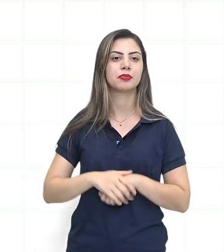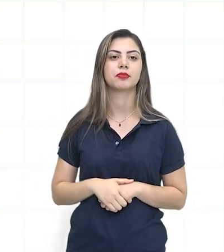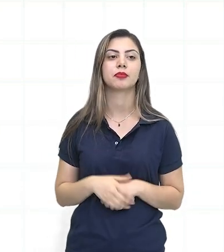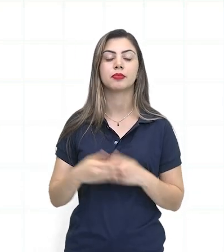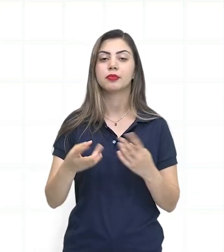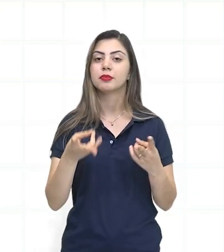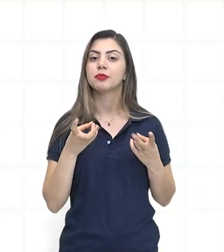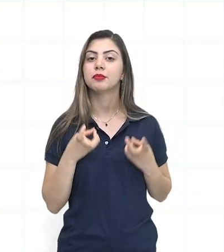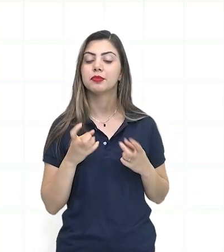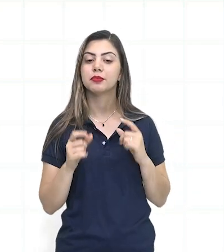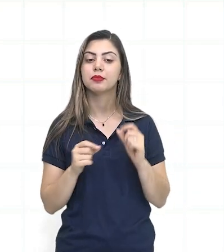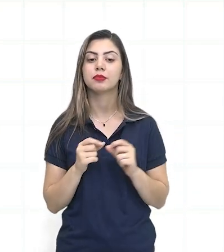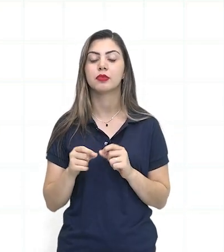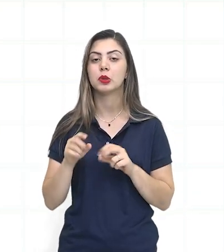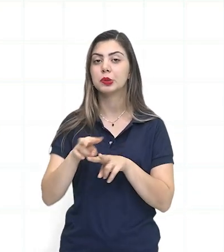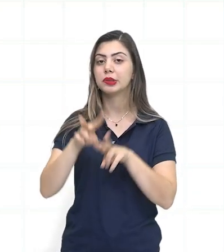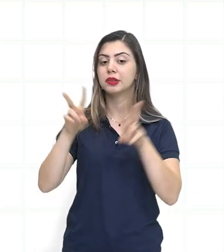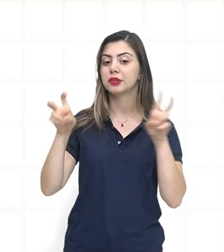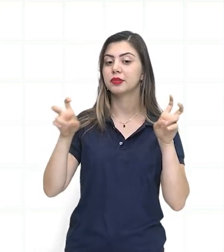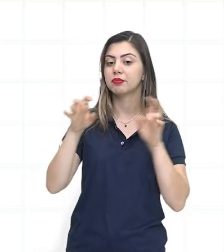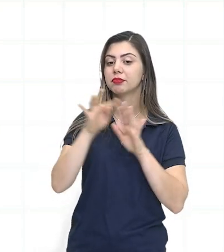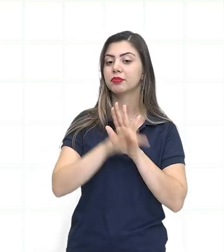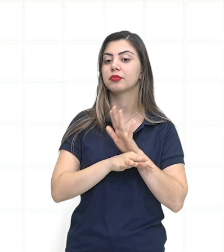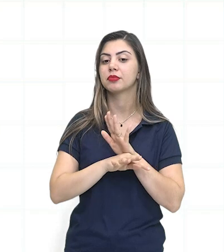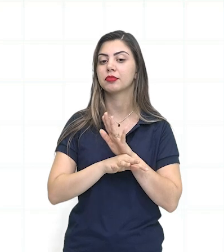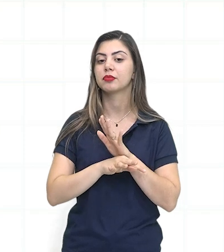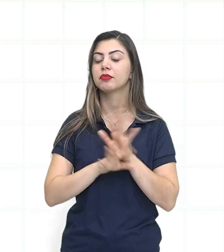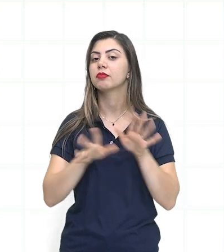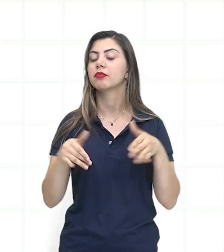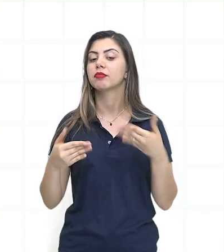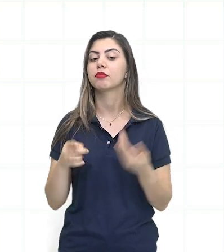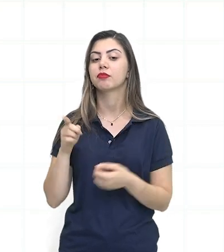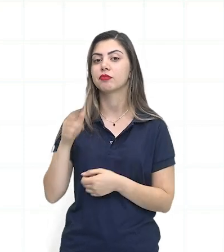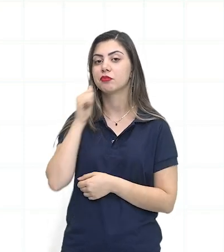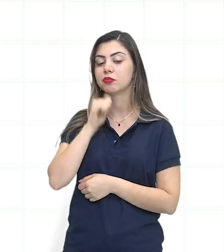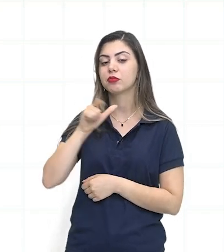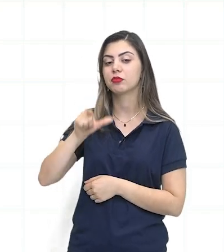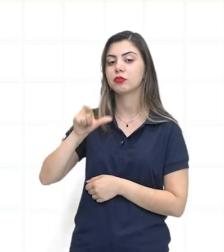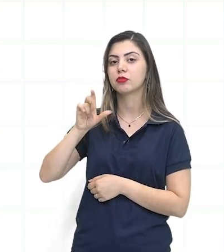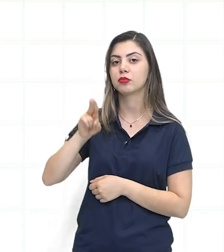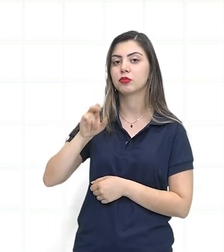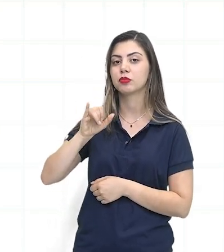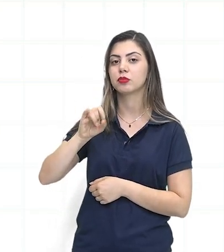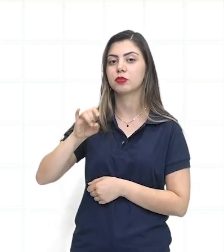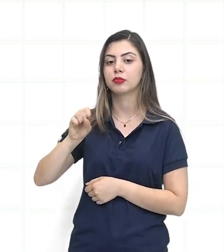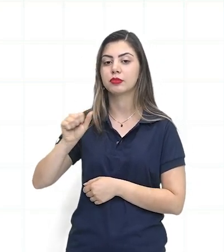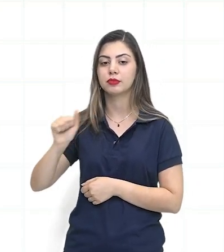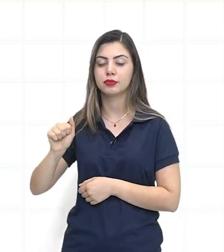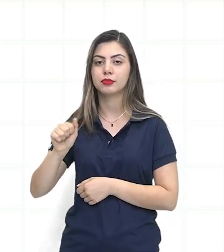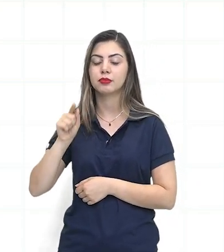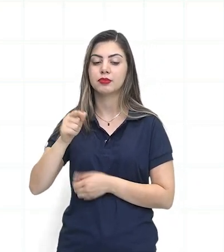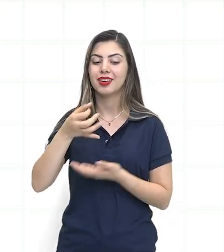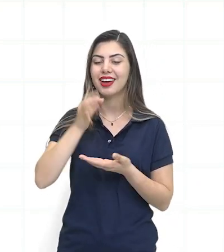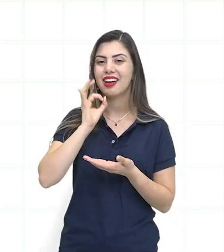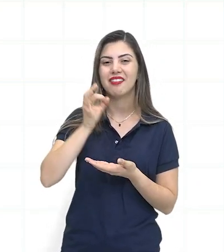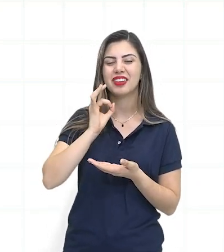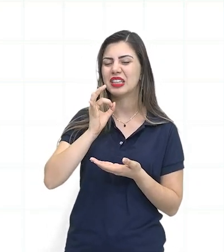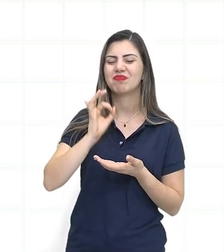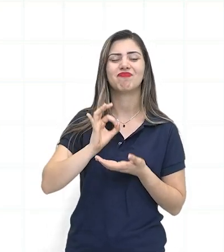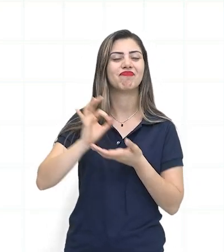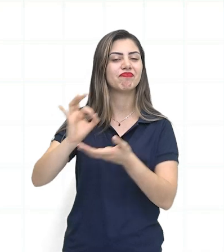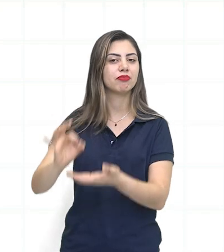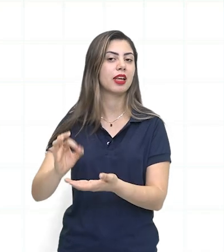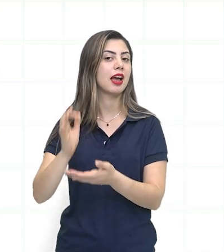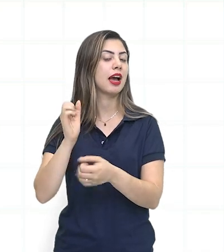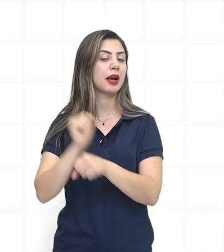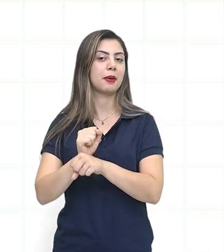aí. O título do texto, Luísa parou de tomar café. Então, o texto já me faz